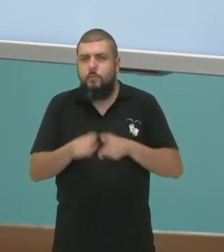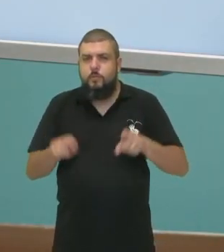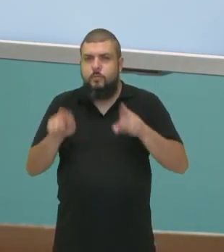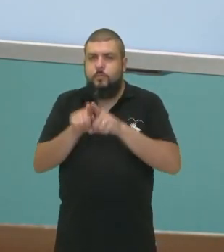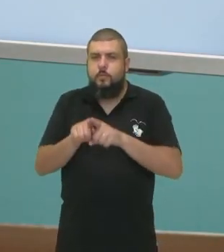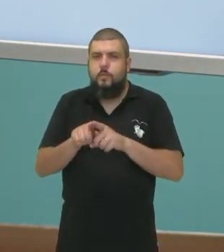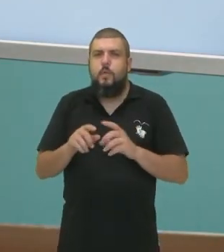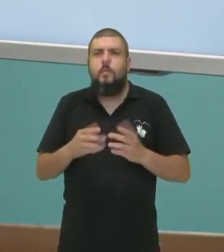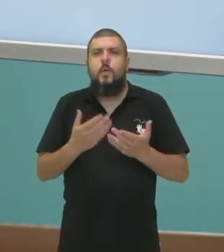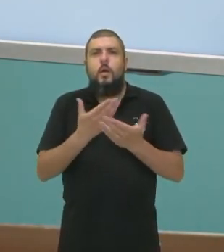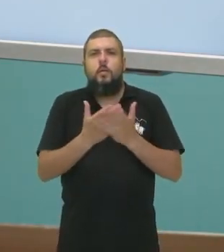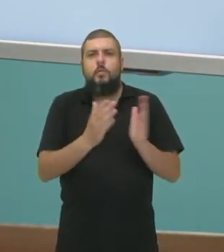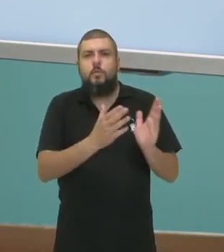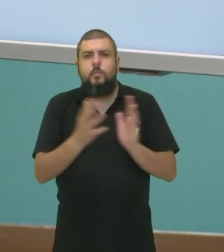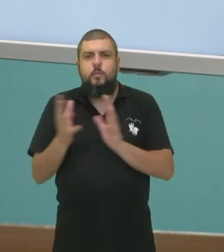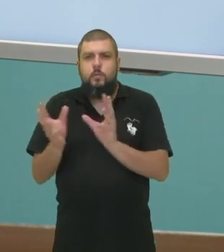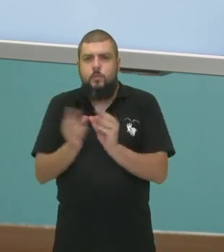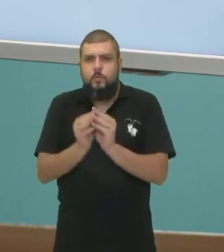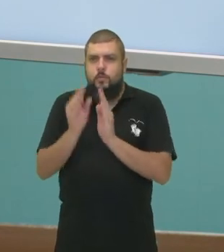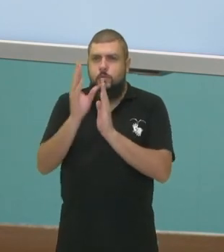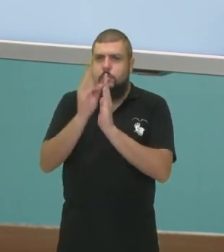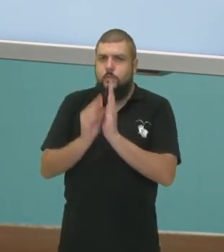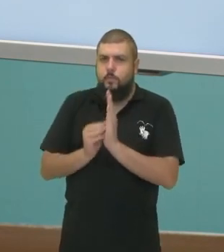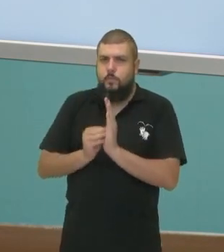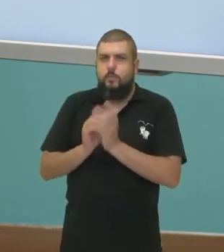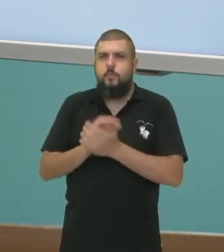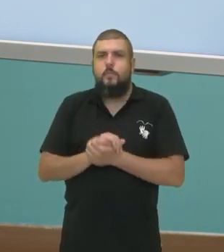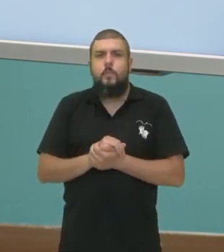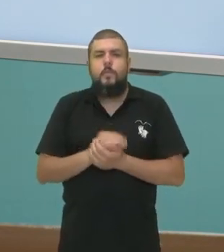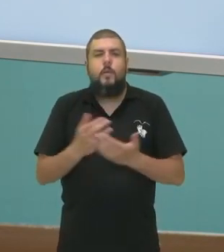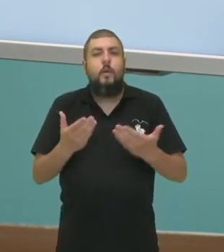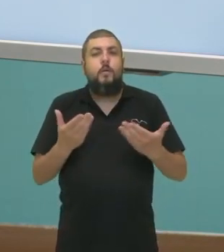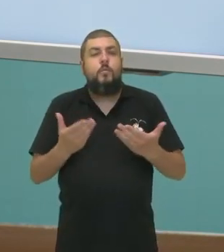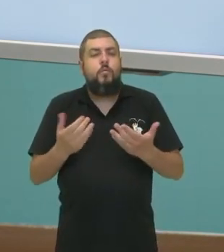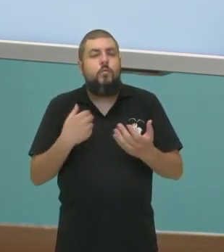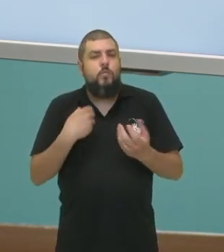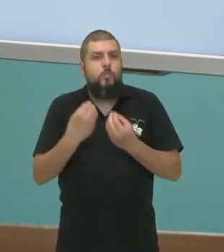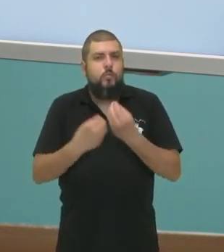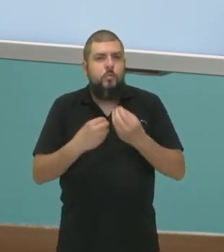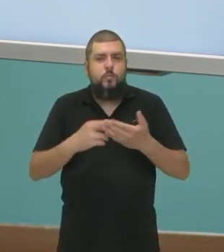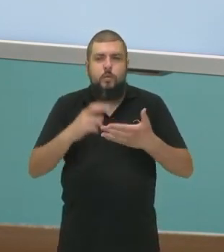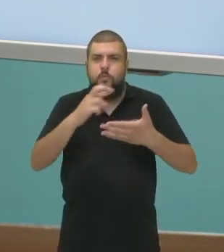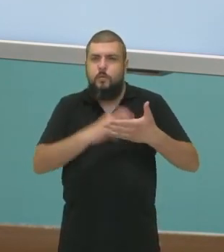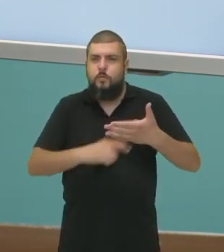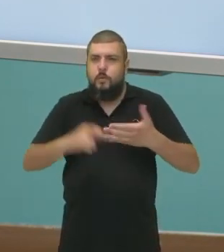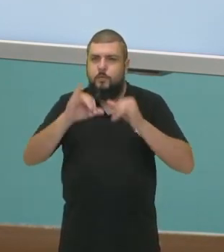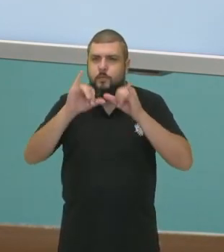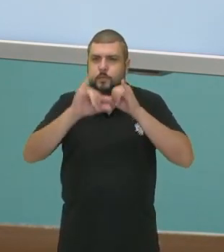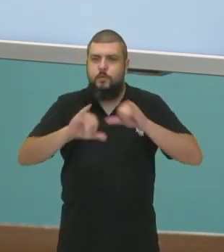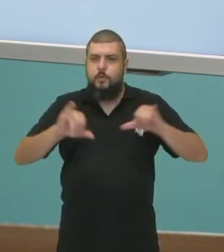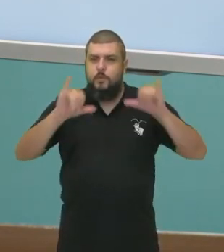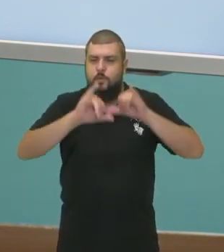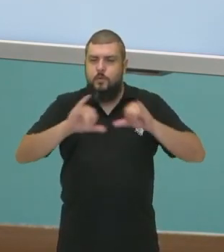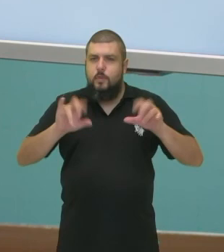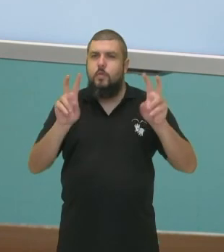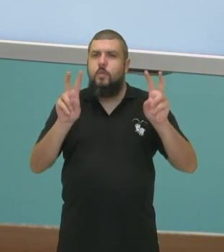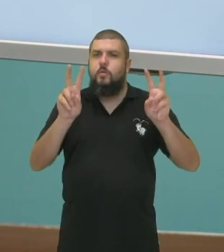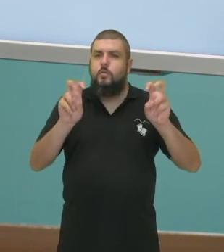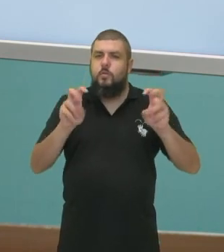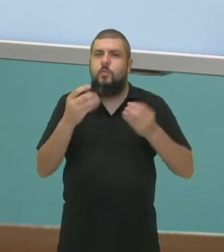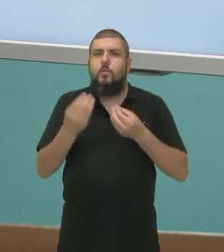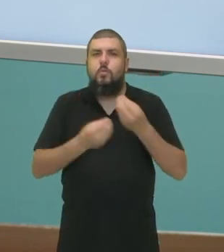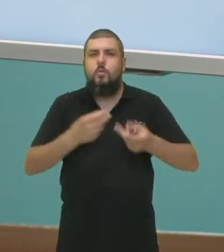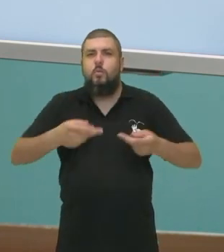nossa aula. O que a gente aprendeu hoje? Fizemos uma interpretação e uma análise de notícias, falando sobre a influência da moda e